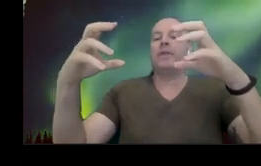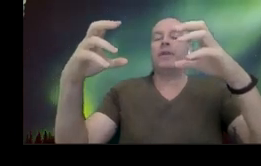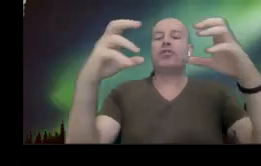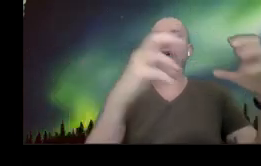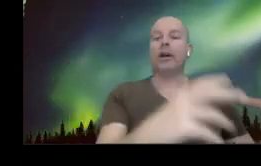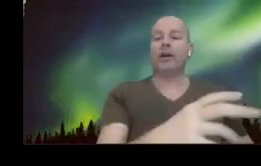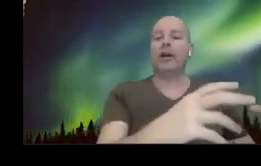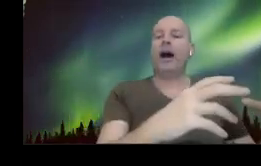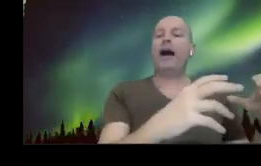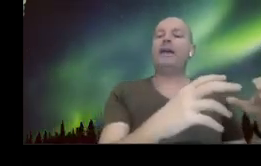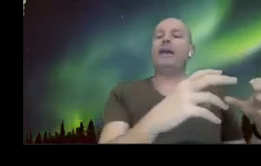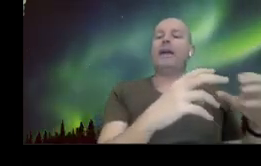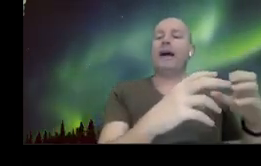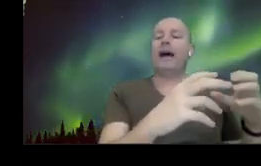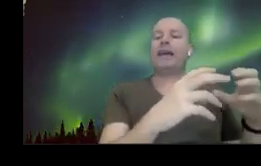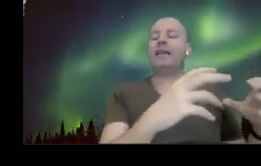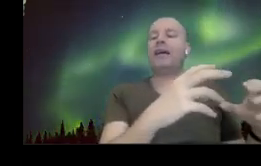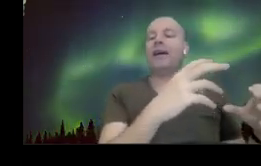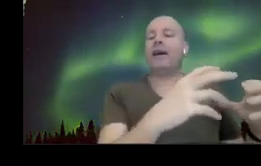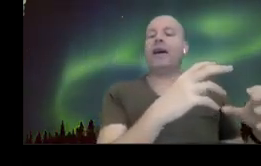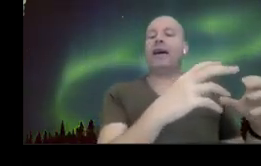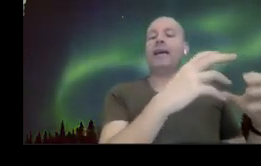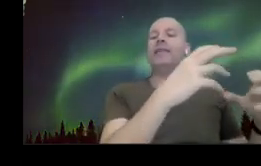nutriente, joga. Aí